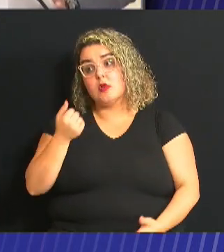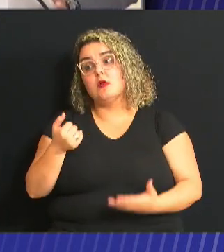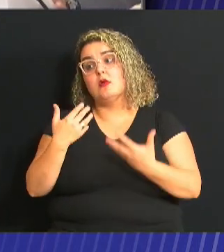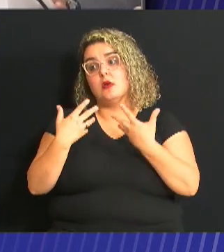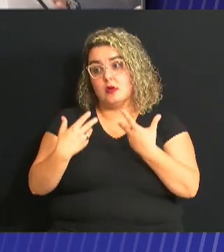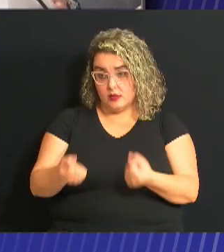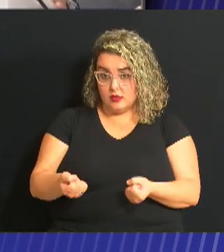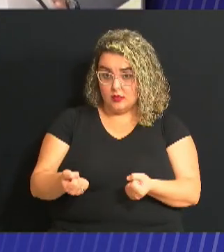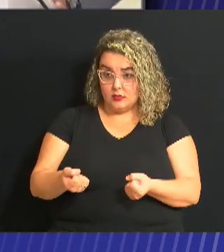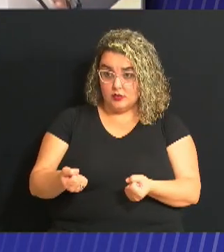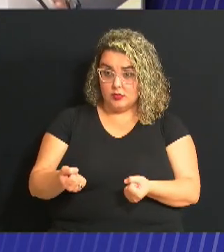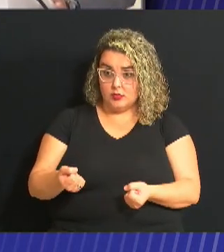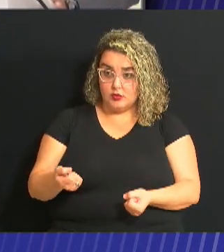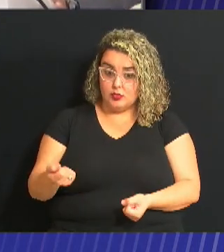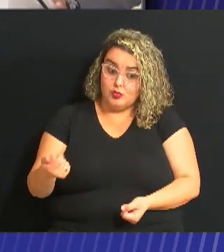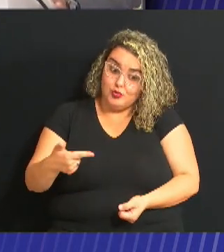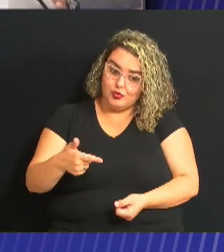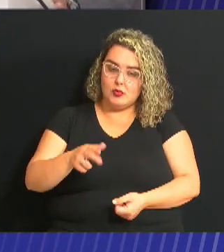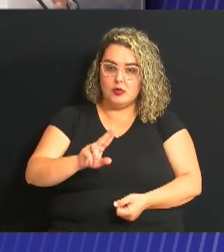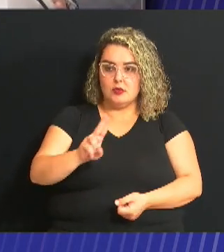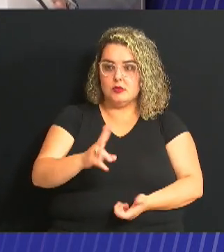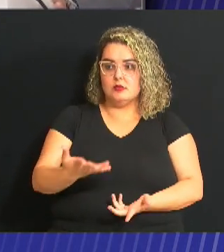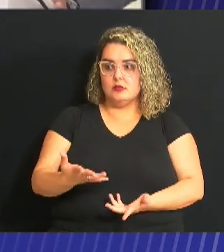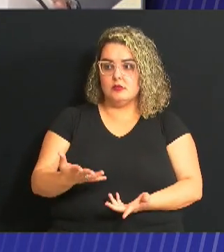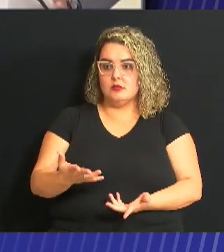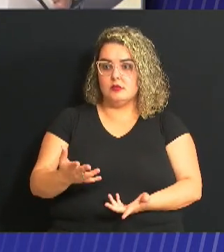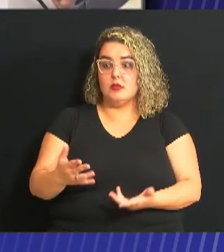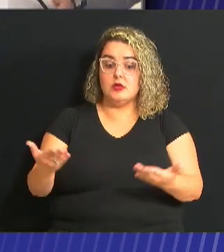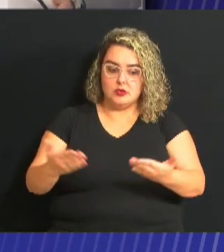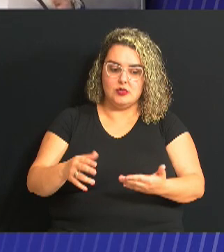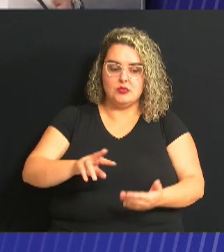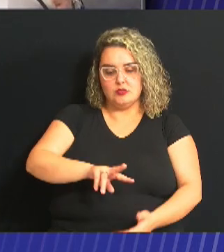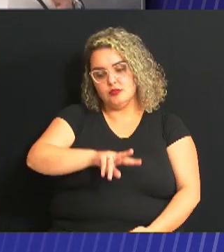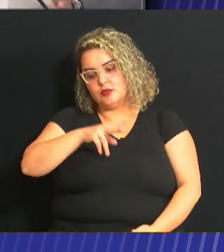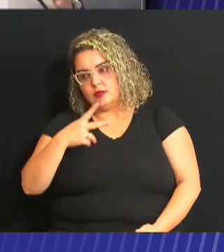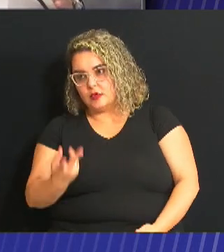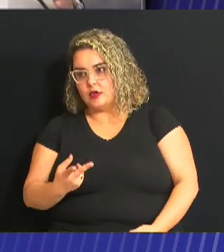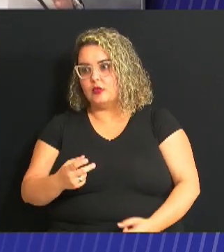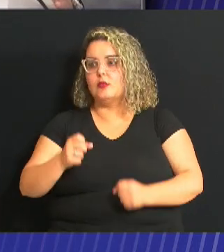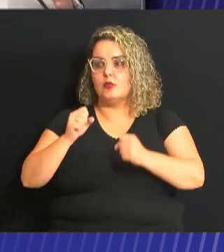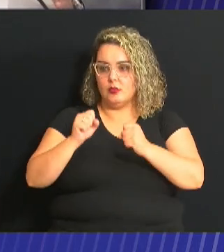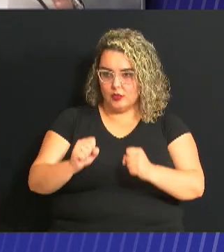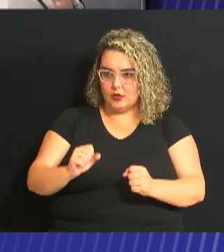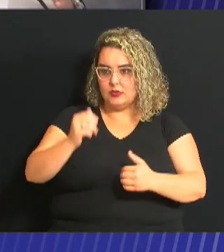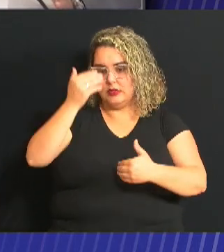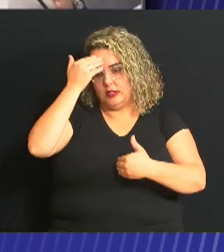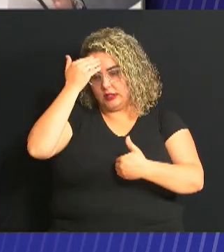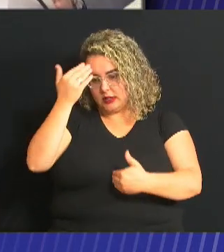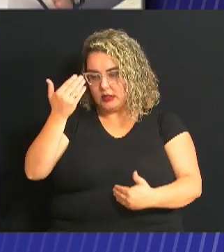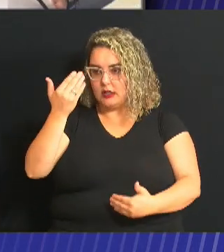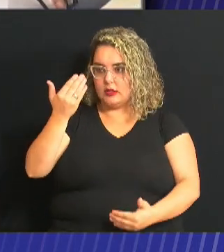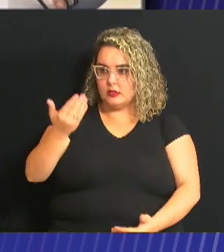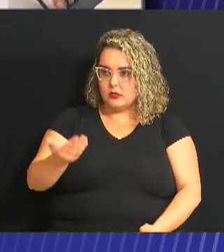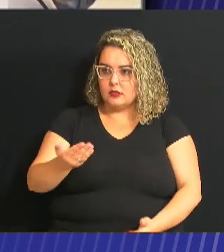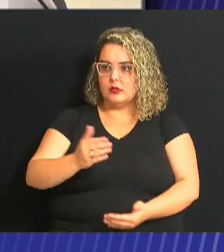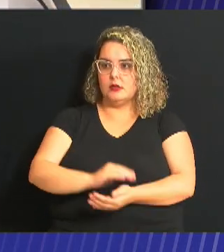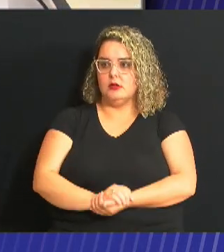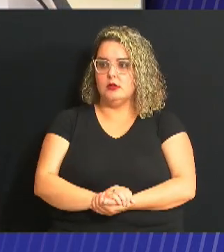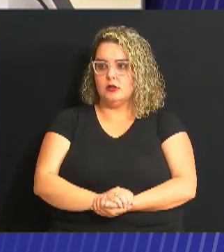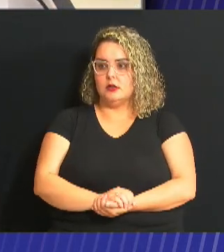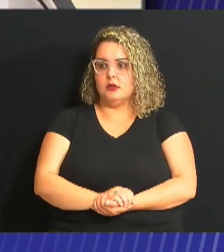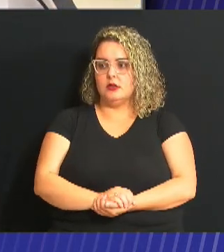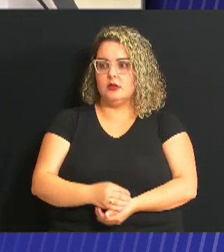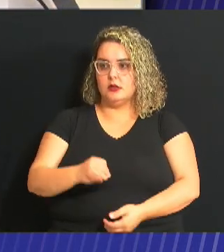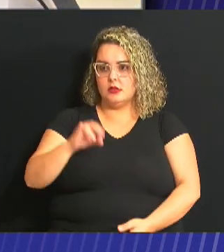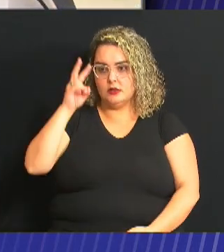que aplicar. Mas hoje nós estamos fazendo exatamente o inverso. Eu estou podendo ser grato a você. Se você se lembrar e